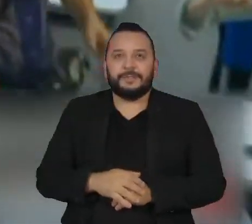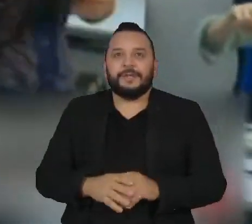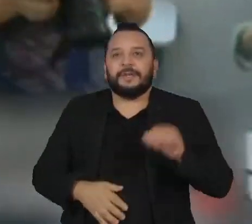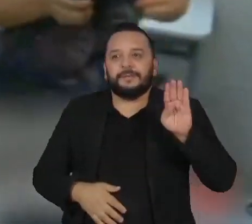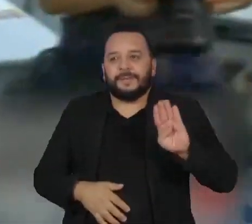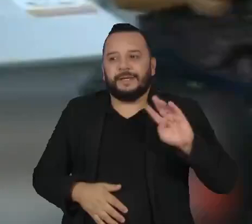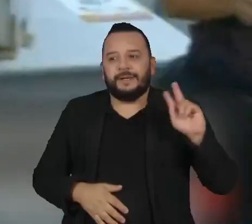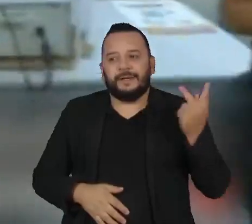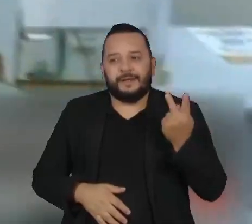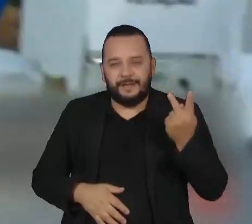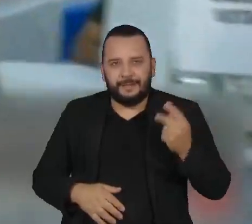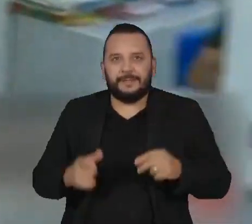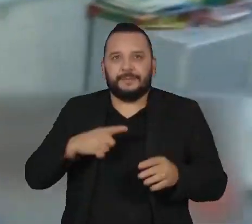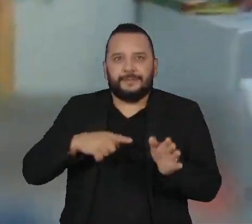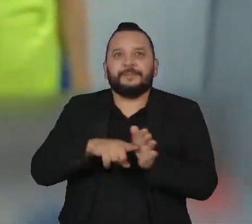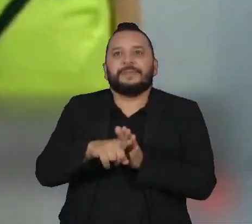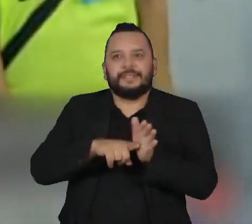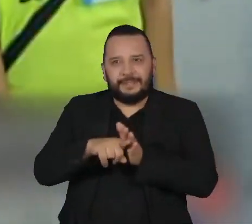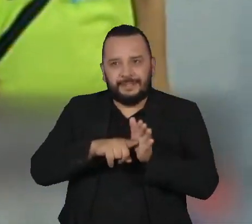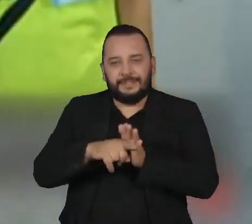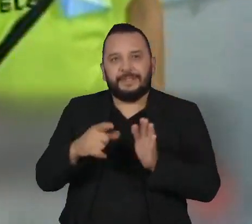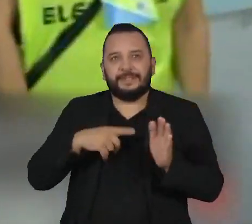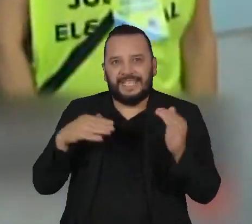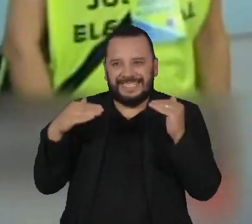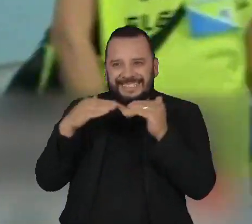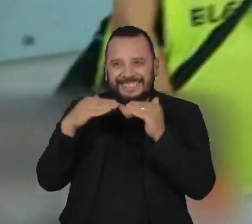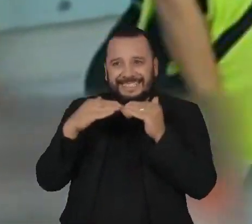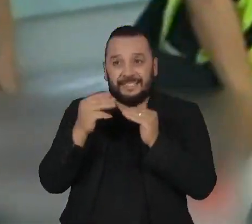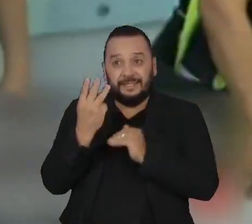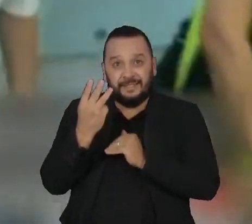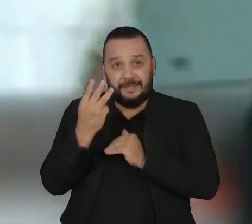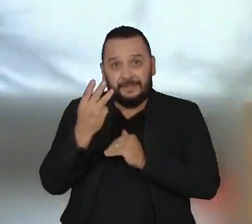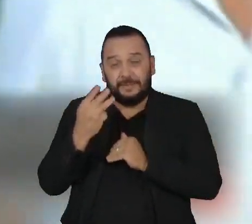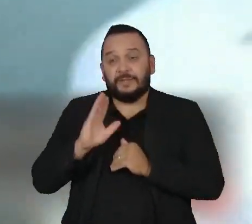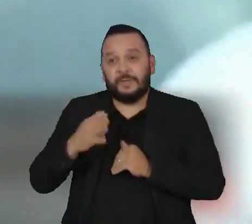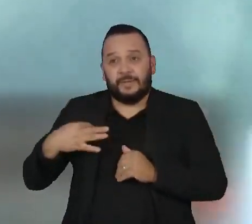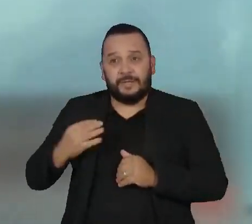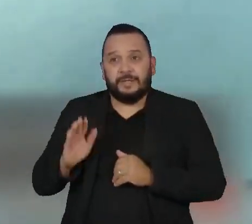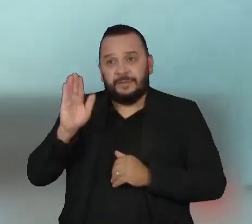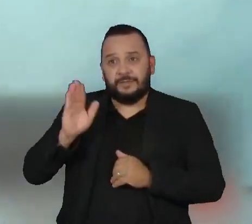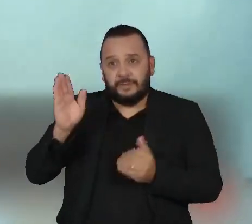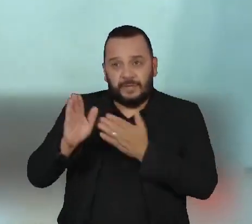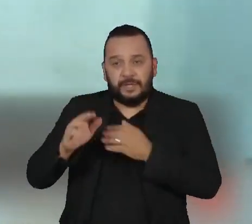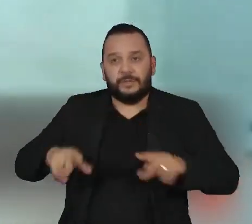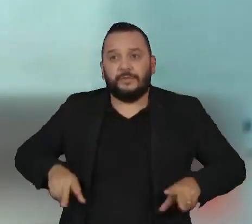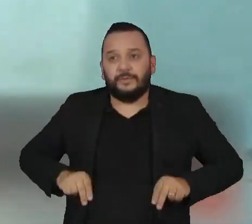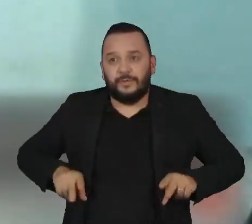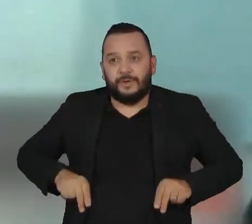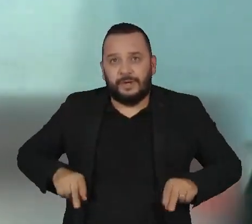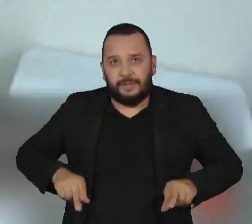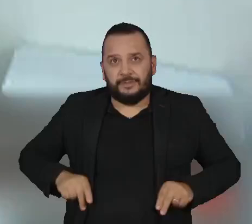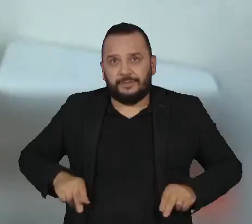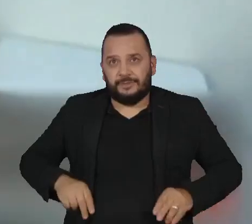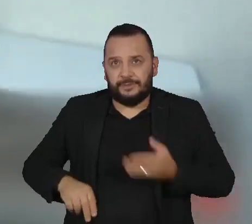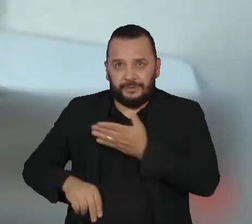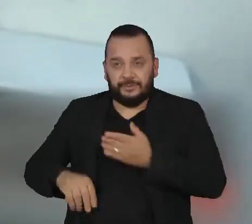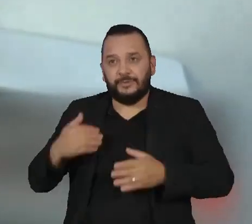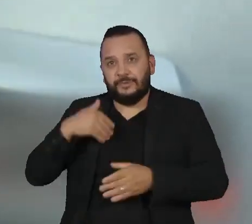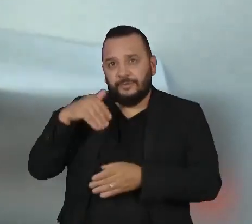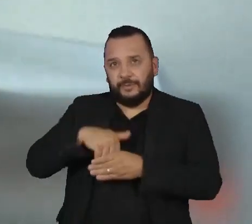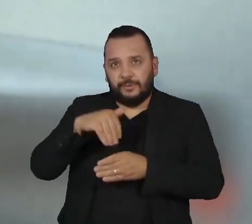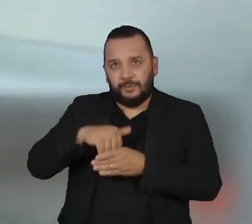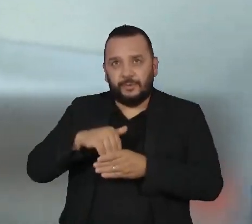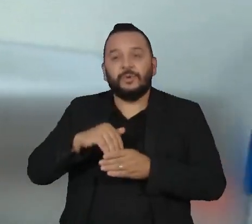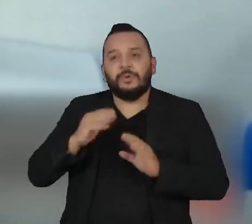Horizonte as pesquisas indicam Um empate técnico triplo o candidato a reeleição Fuad noman do PSD votou no